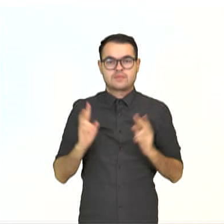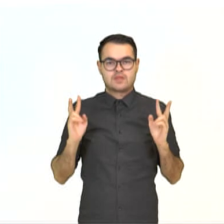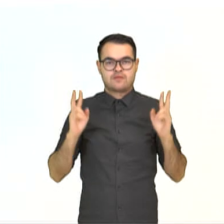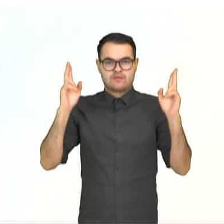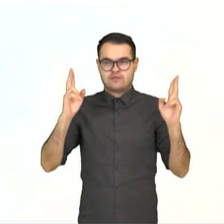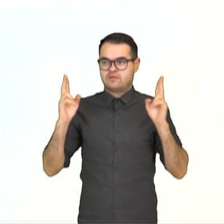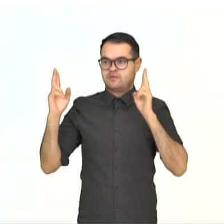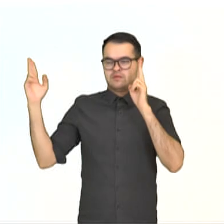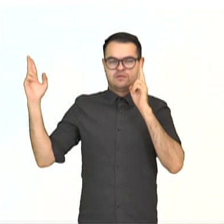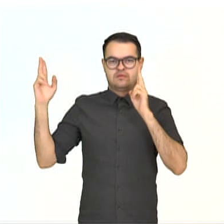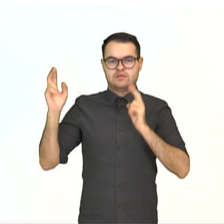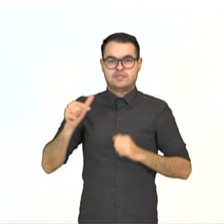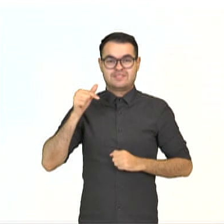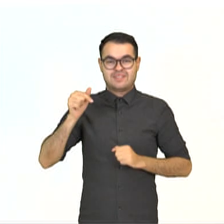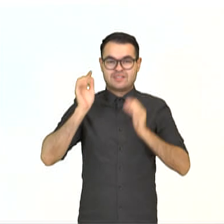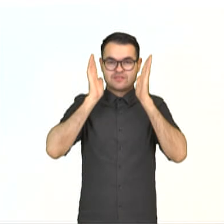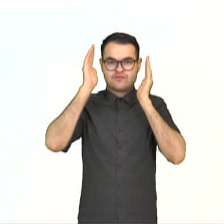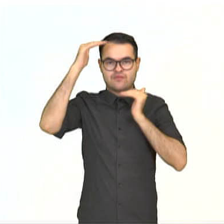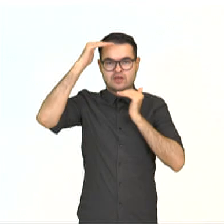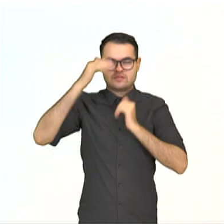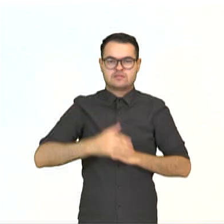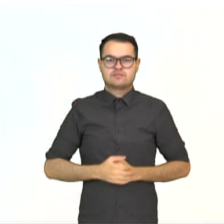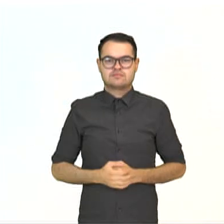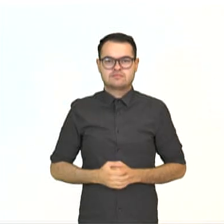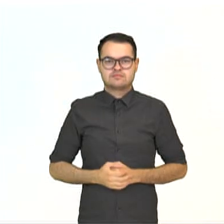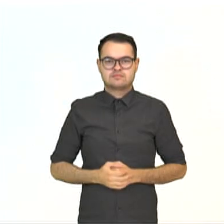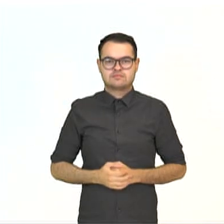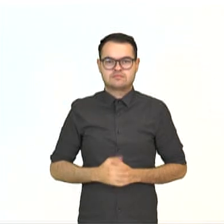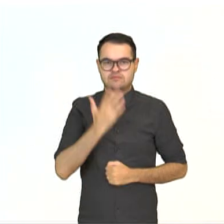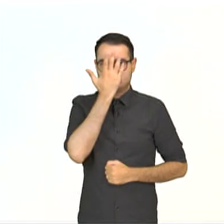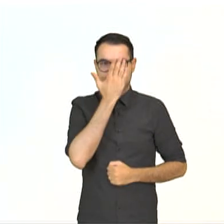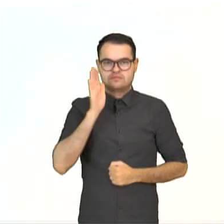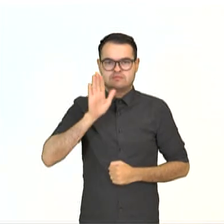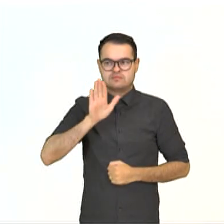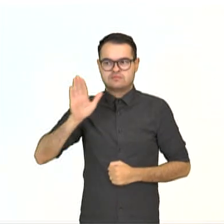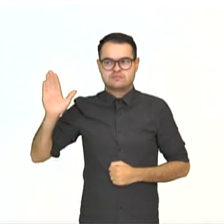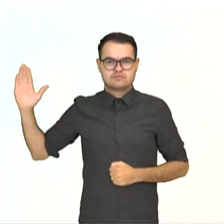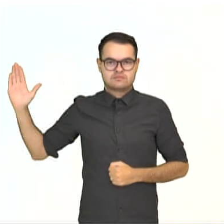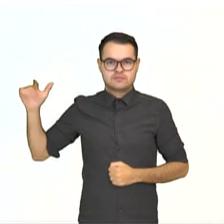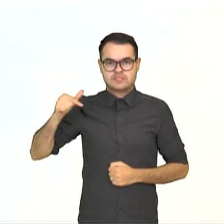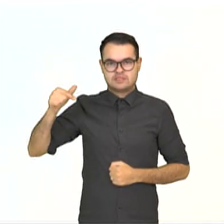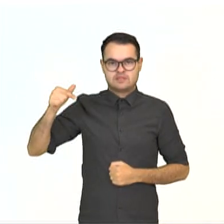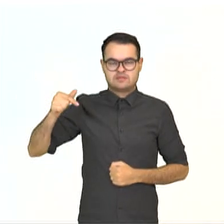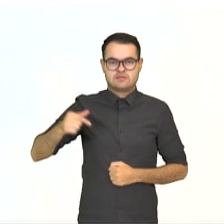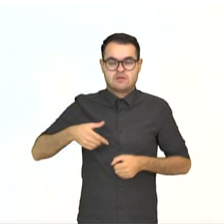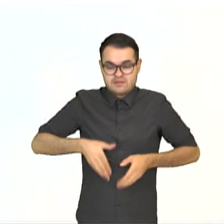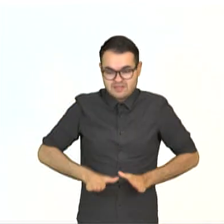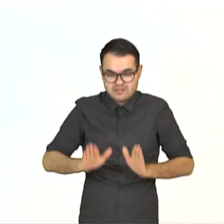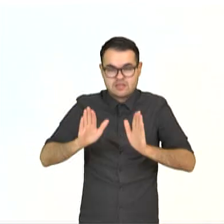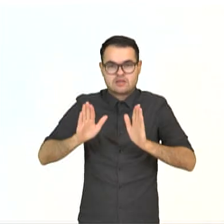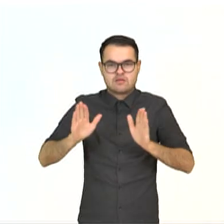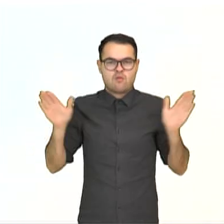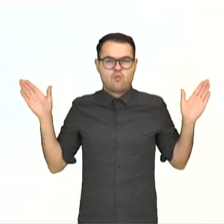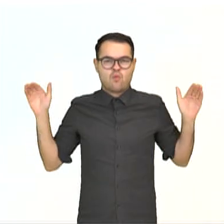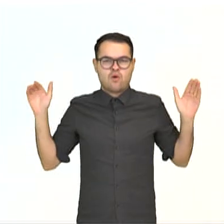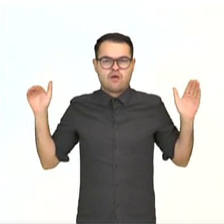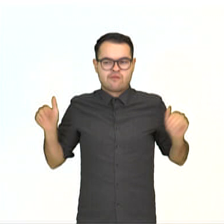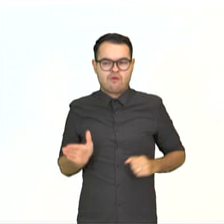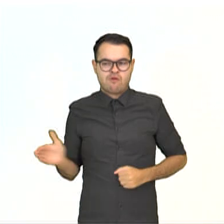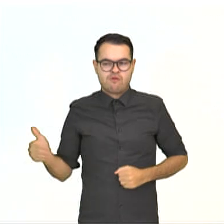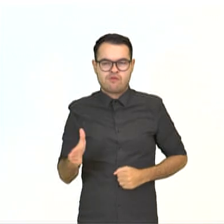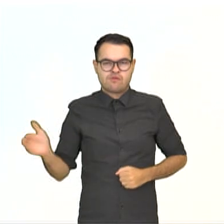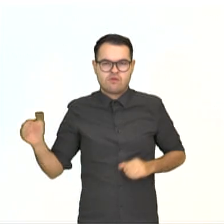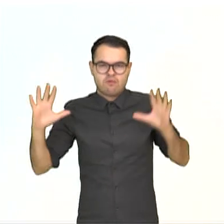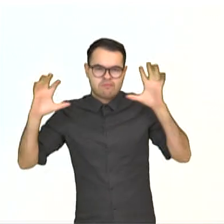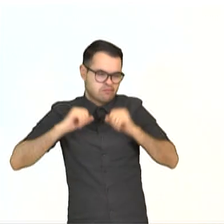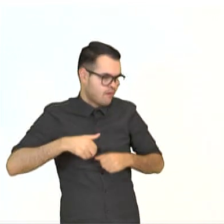Fragmento do Poema de Sete Faces, Carlos Drummond de Andrade. Quando nasci, um anjo torto, desses que vivem na sombra,